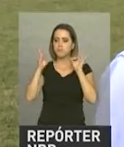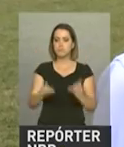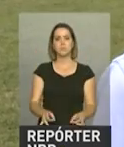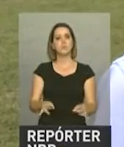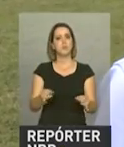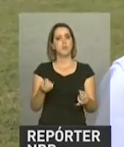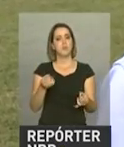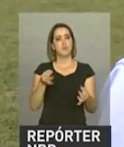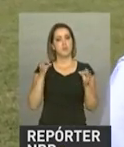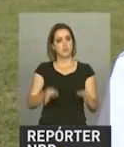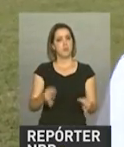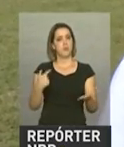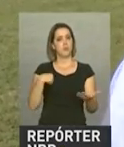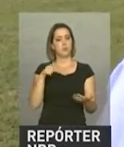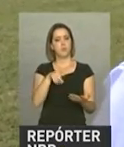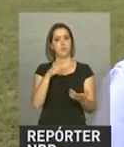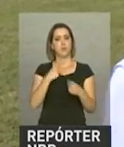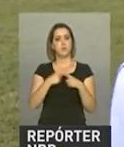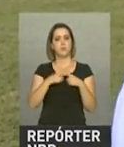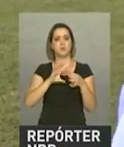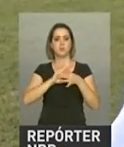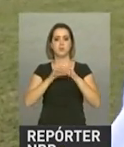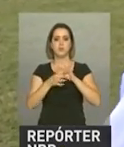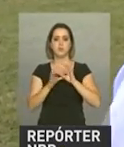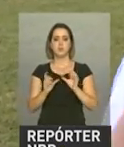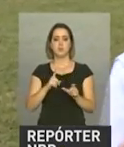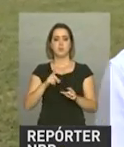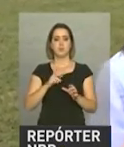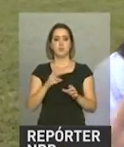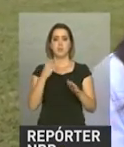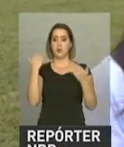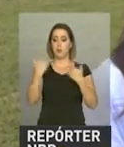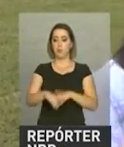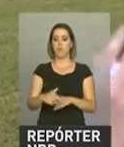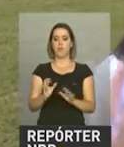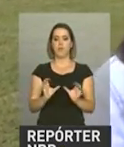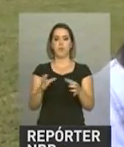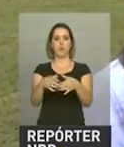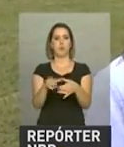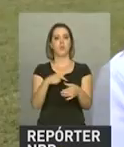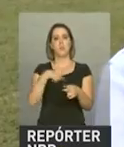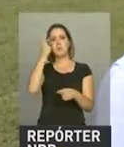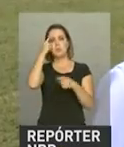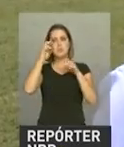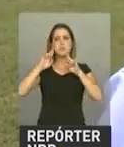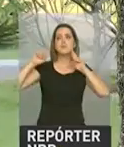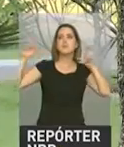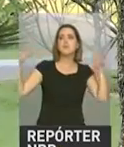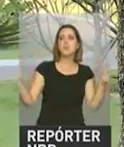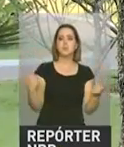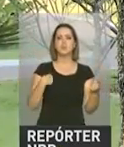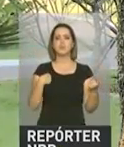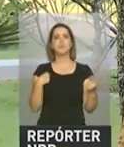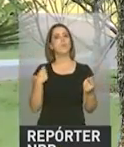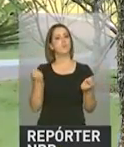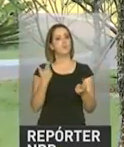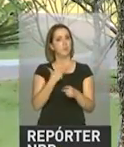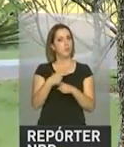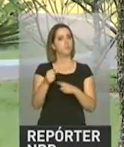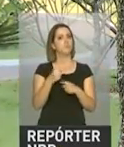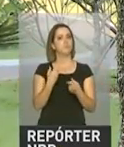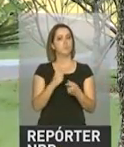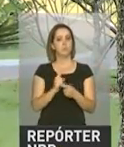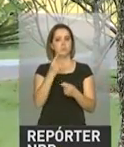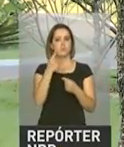pessoas pensando, por isso que as Olimpíadas Internacionais fazem prova em grupo. Para você ter várias pessoas diferentes pensando de maneiras diferentes para resolver uma questão. Para a coordenadora da